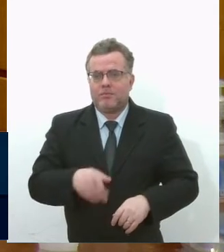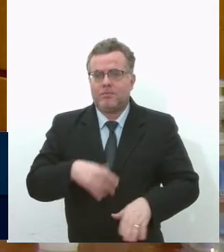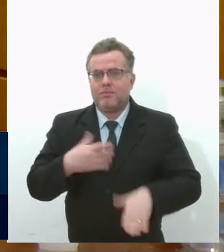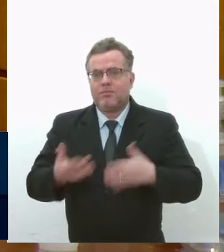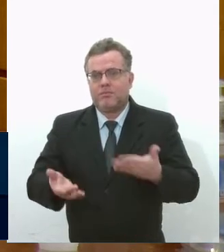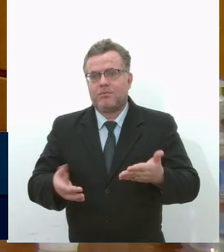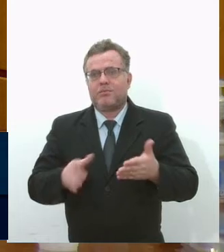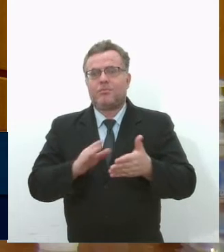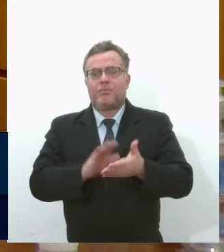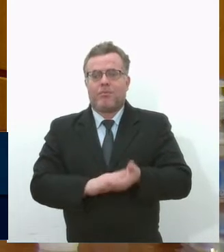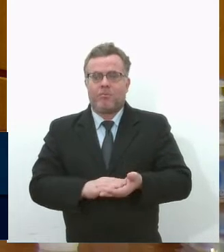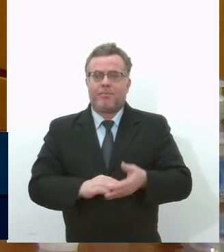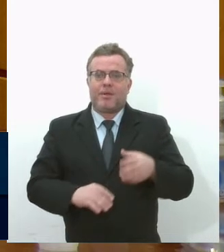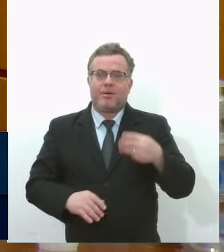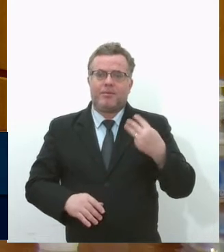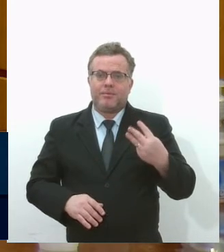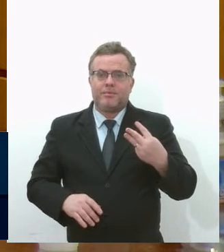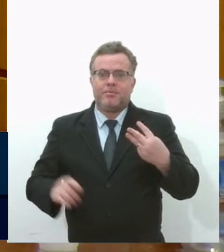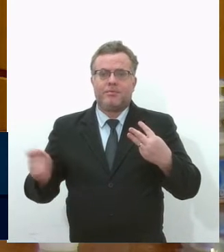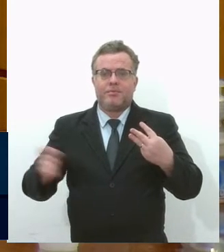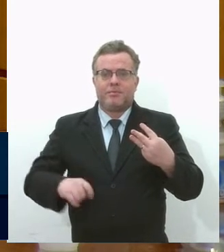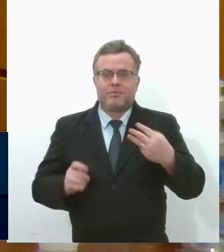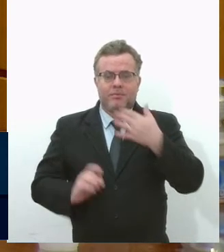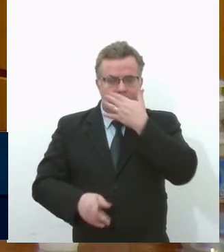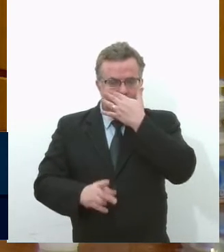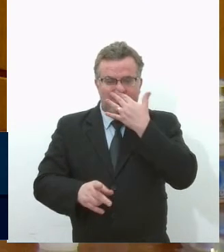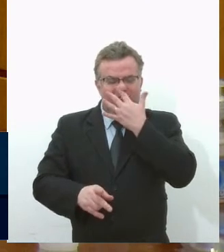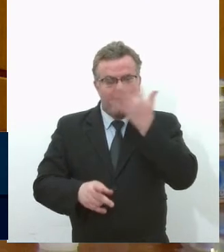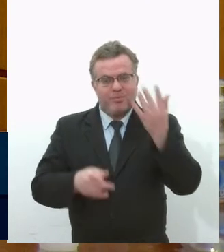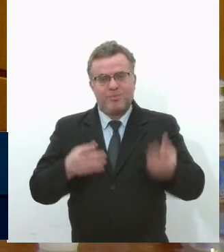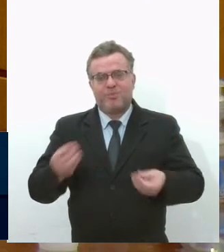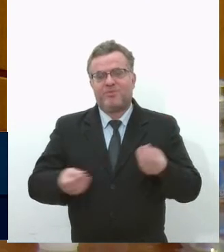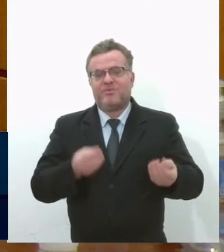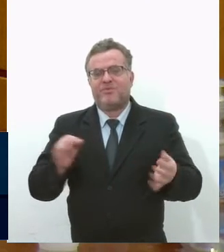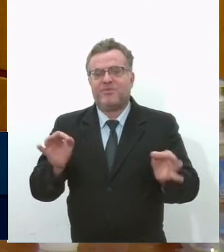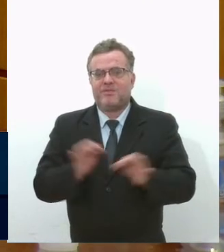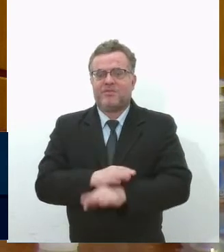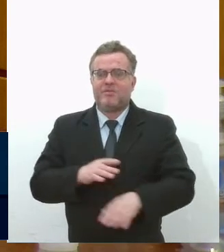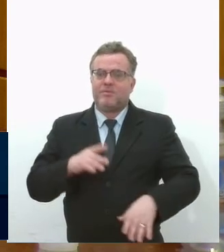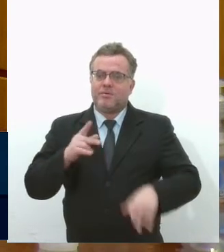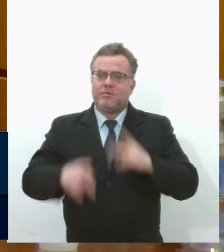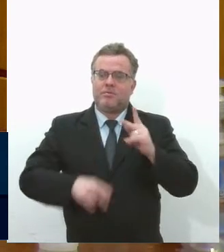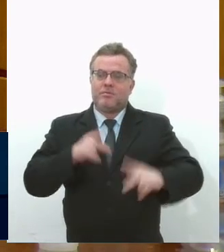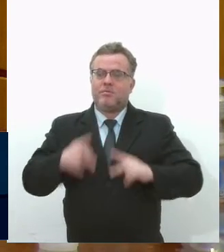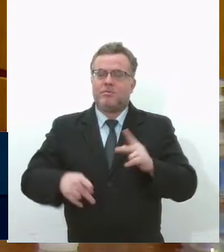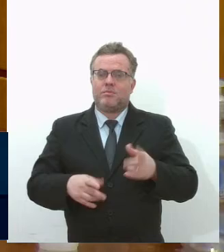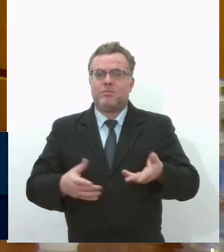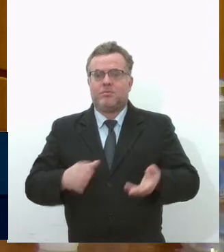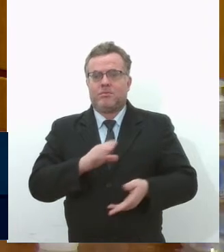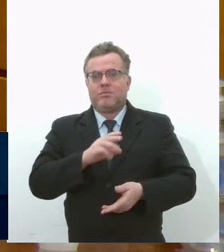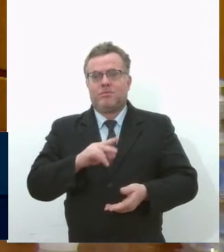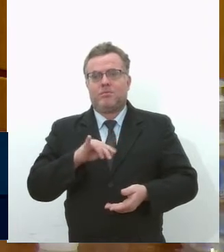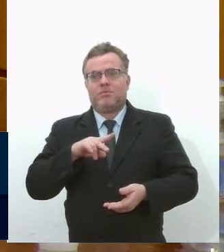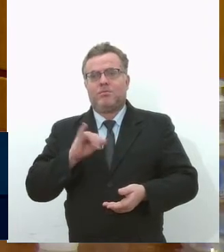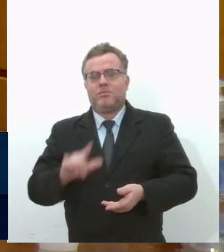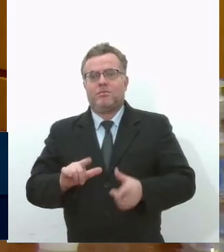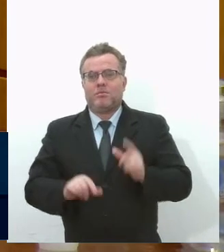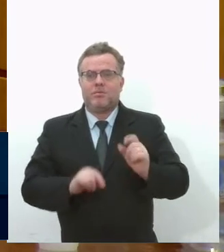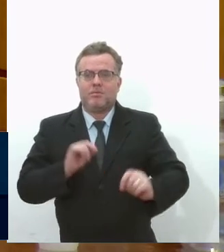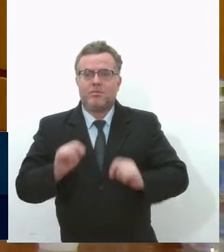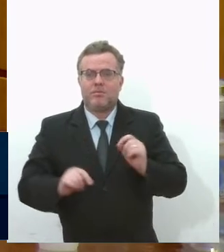3 membros são da população civil. Então, esse